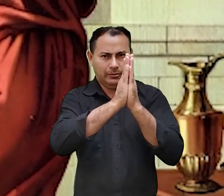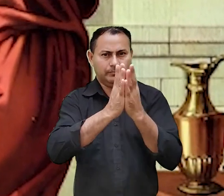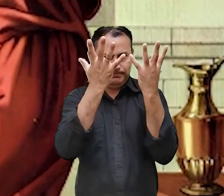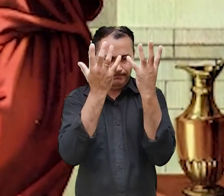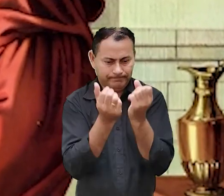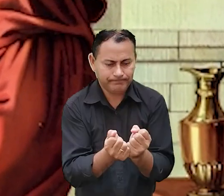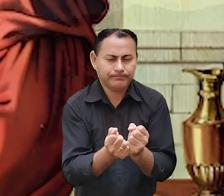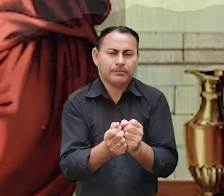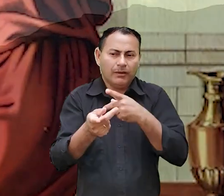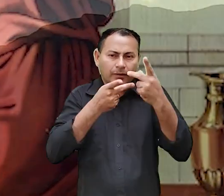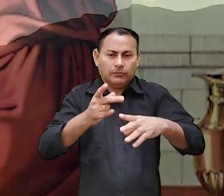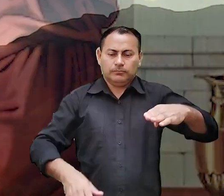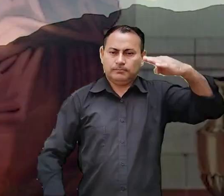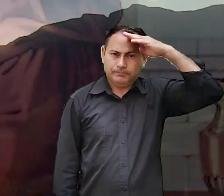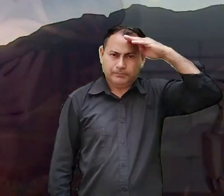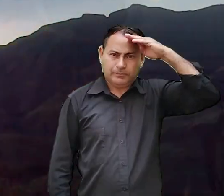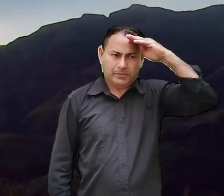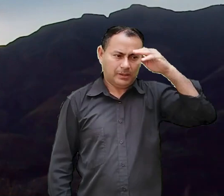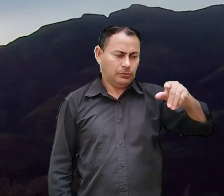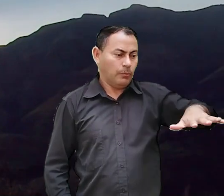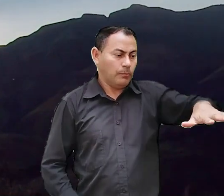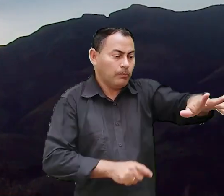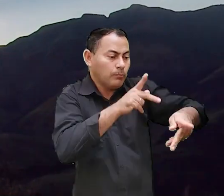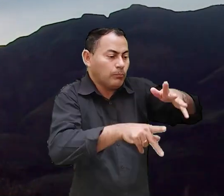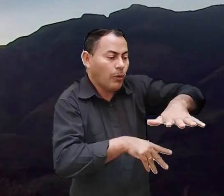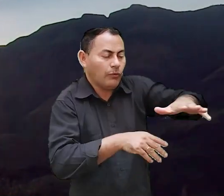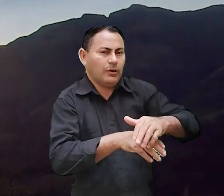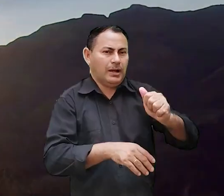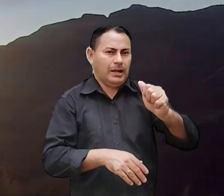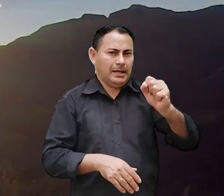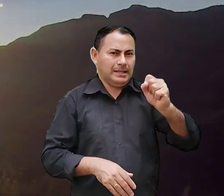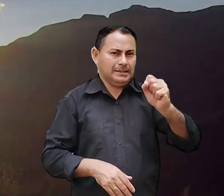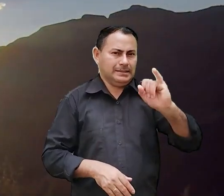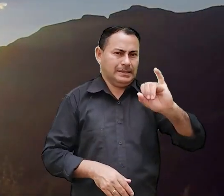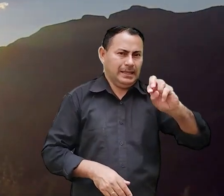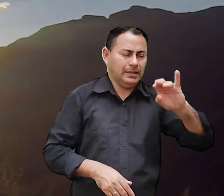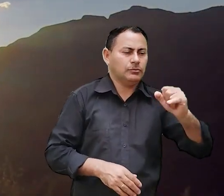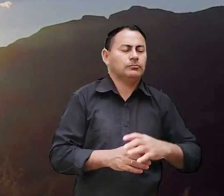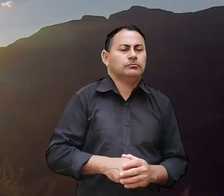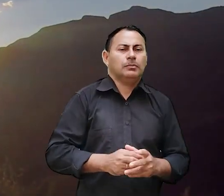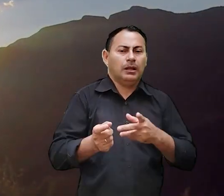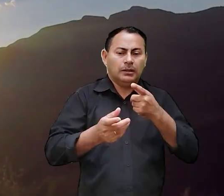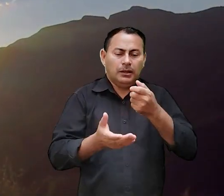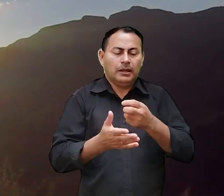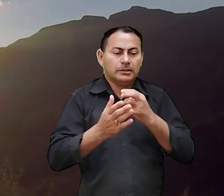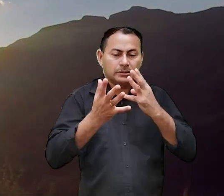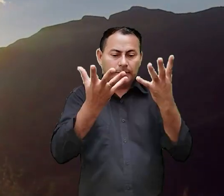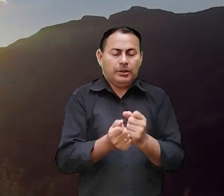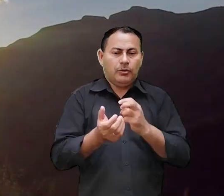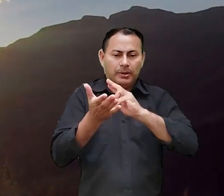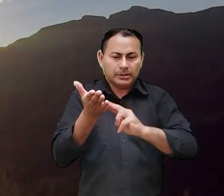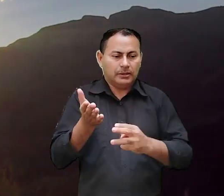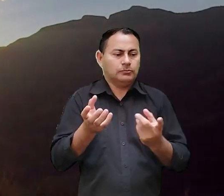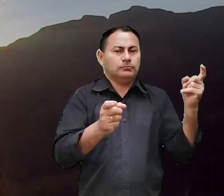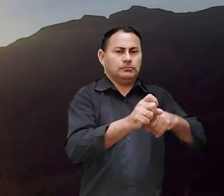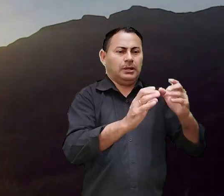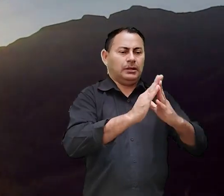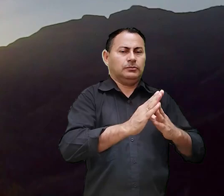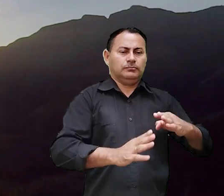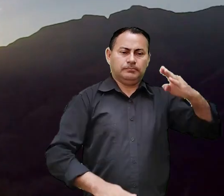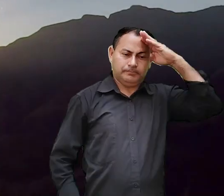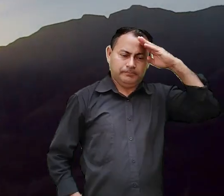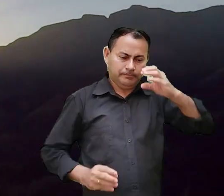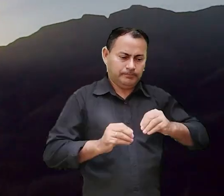oração ele disse que o exército assírio mandaria uma a mensagem dizendo que eles deveriam voltar para casa e o general